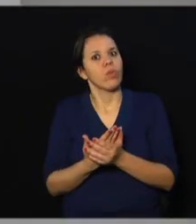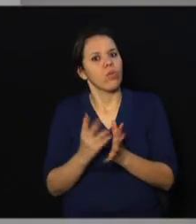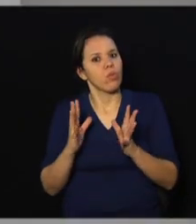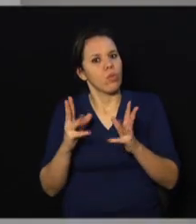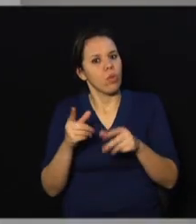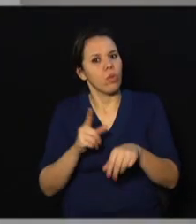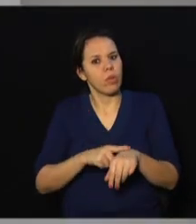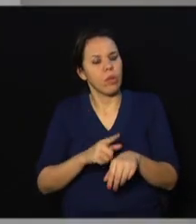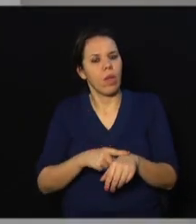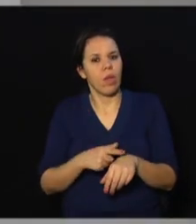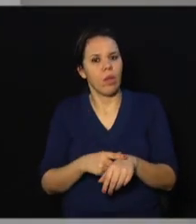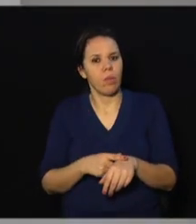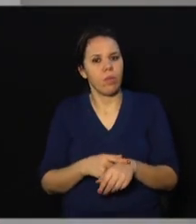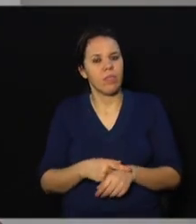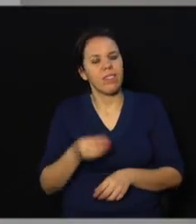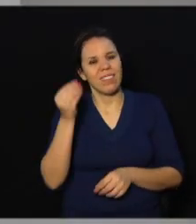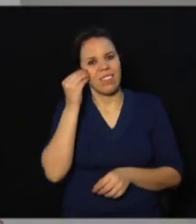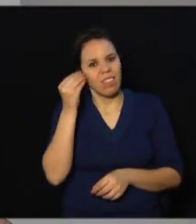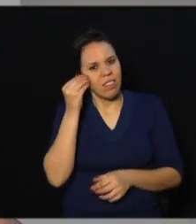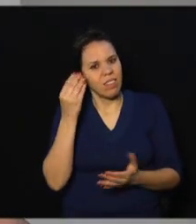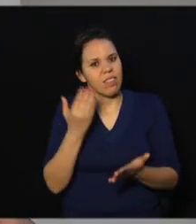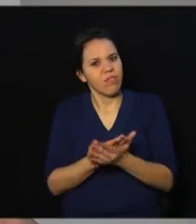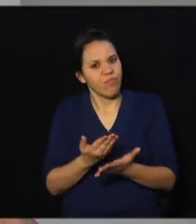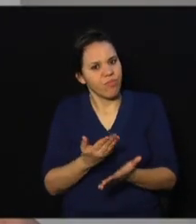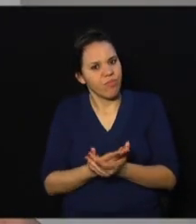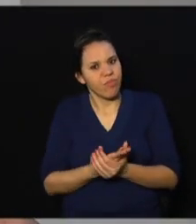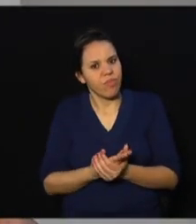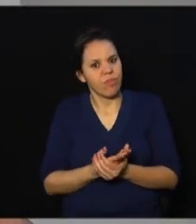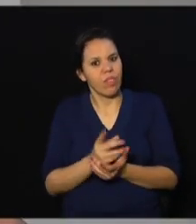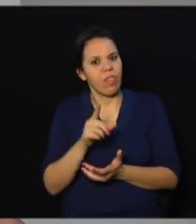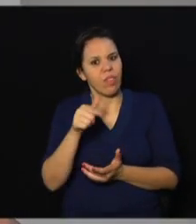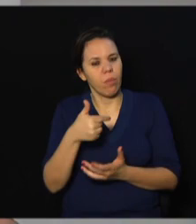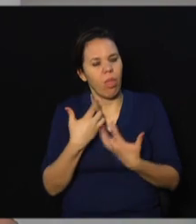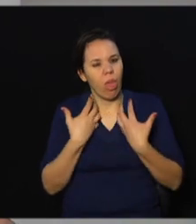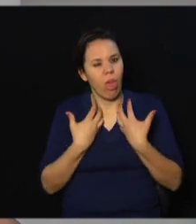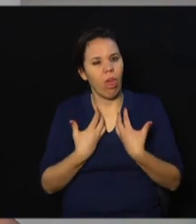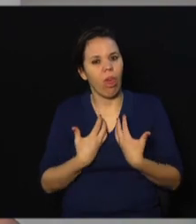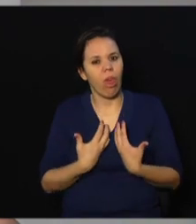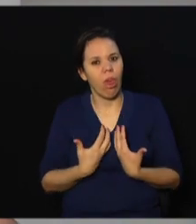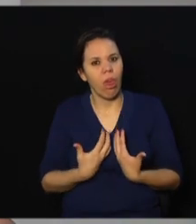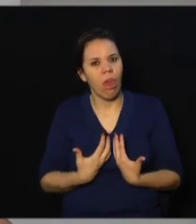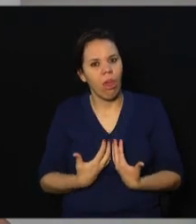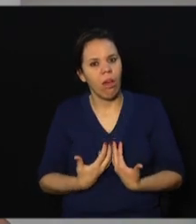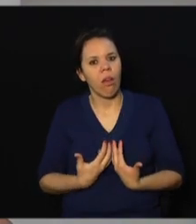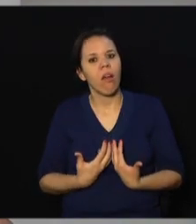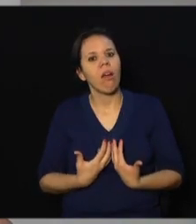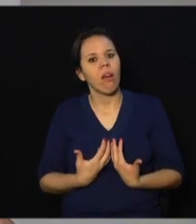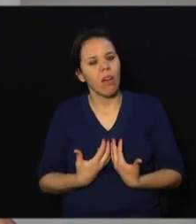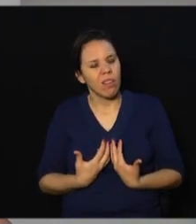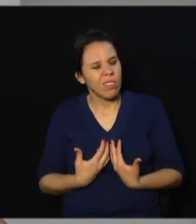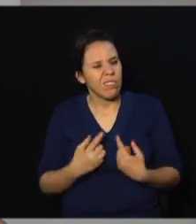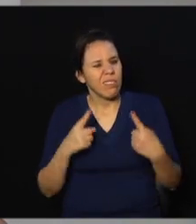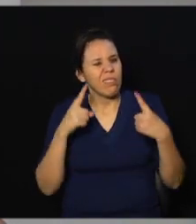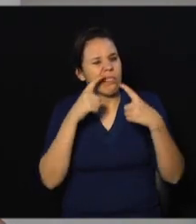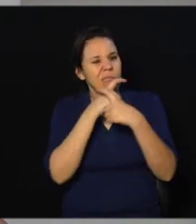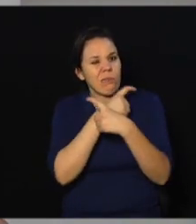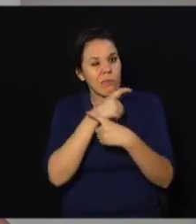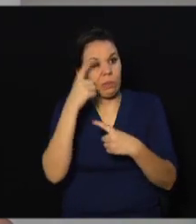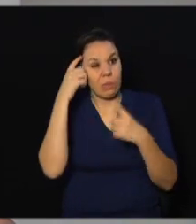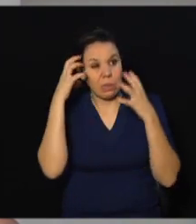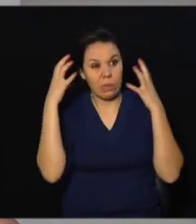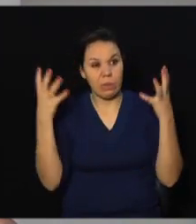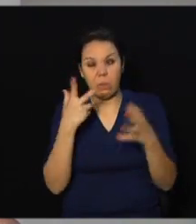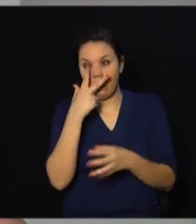eu fiquei as férias tentando estudar e acabou que eu fiquei muito cansada. No final, assim, eu estava esgotada, parecia que eu não tinha